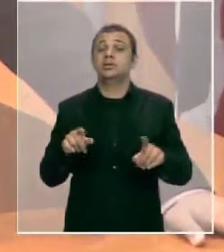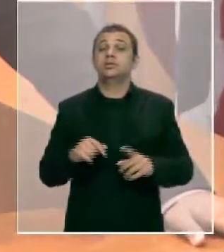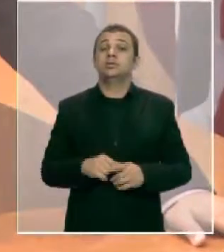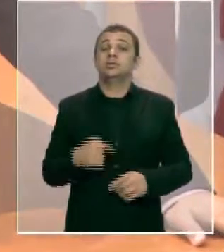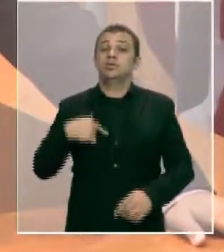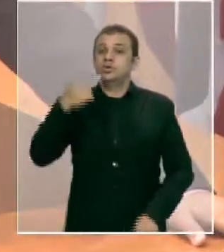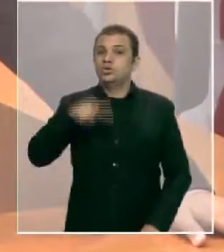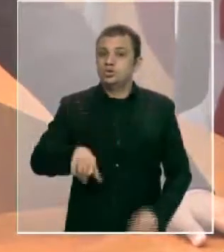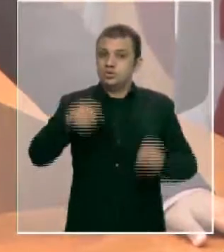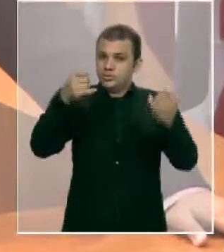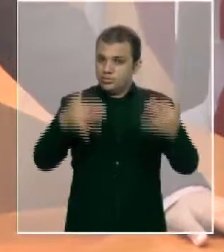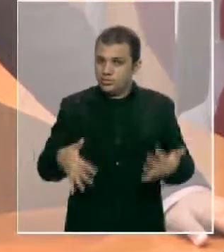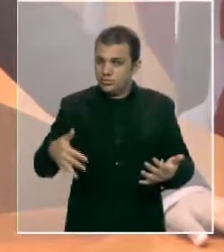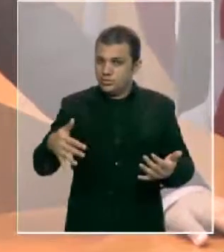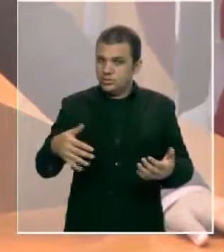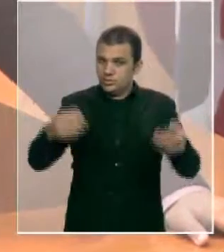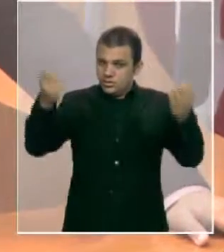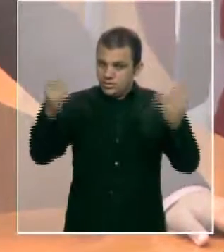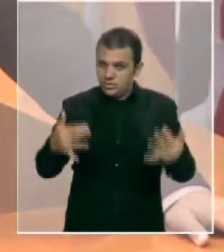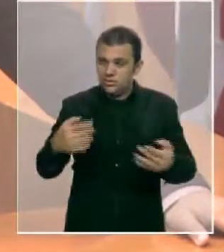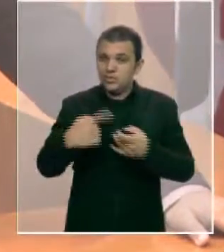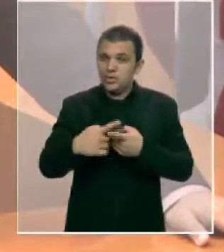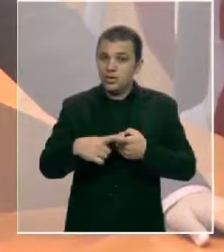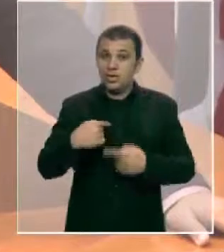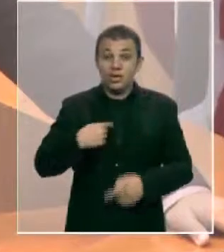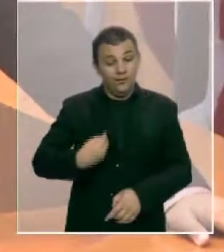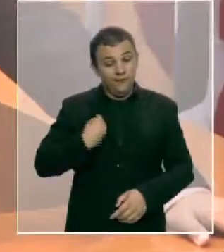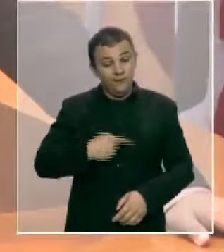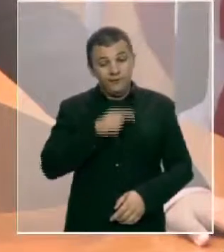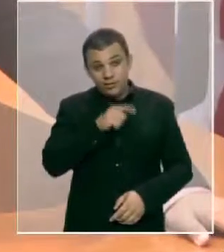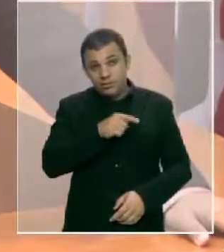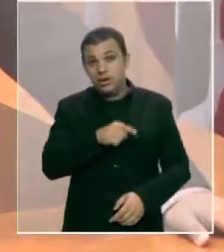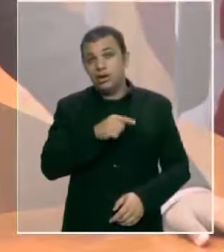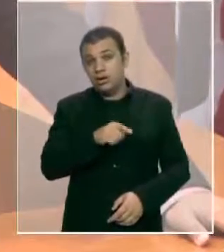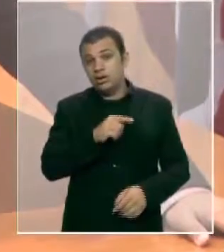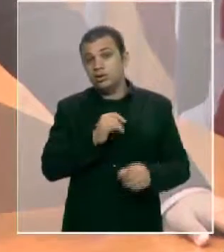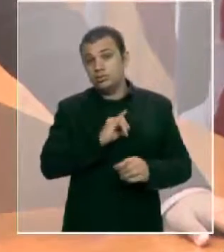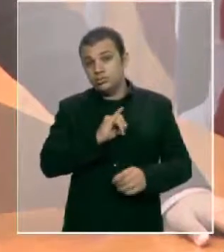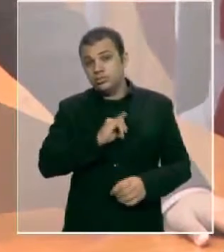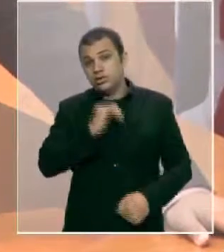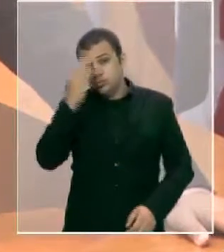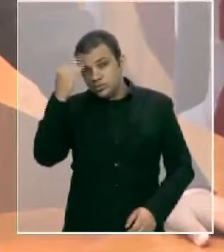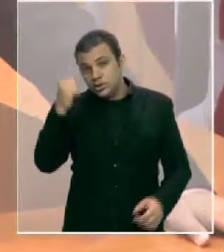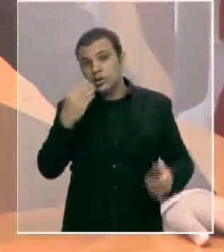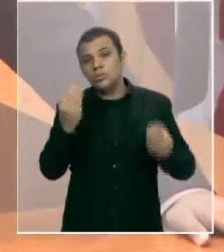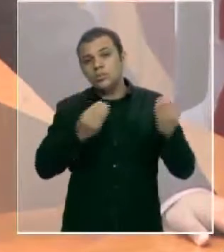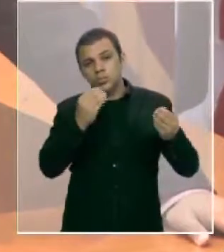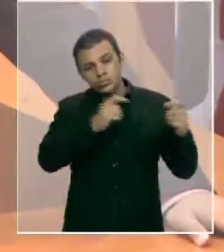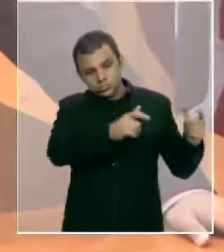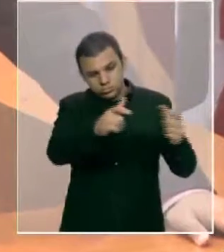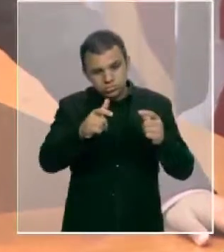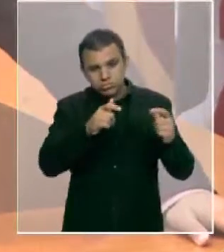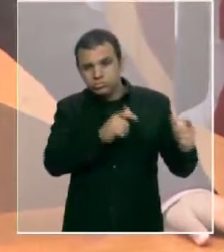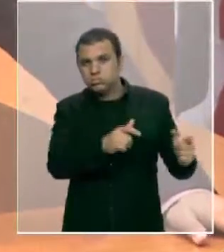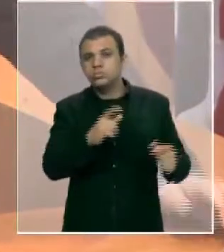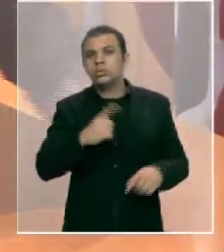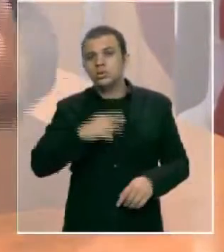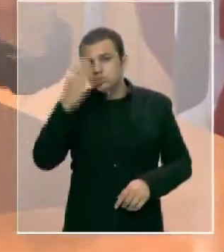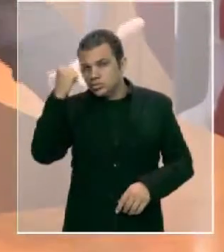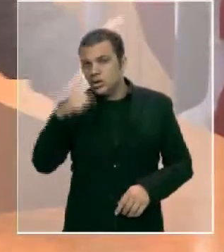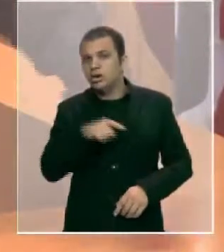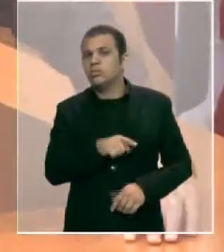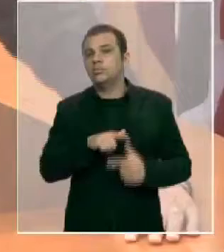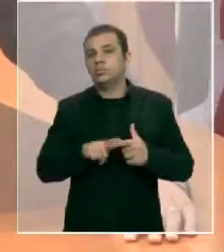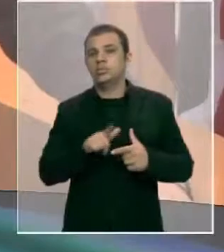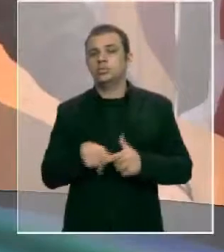imperatrizense, que vivo a cidade e que conheço a realidade dos bairros. Vossa Excelência falou bem, tinham projetos que não